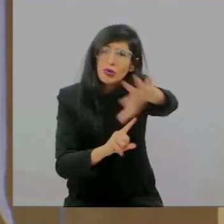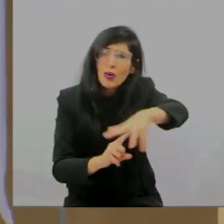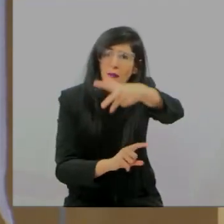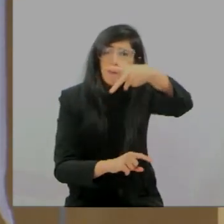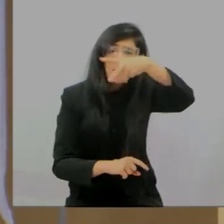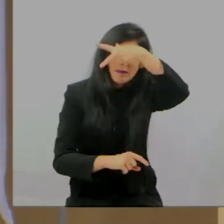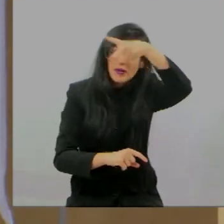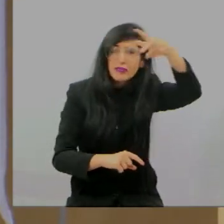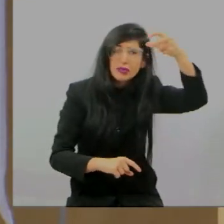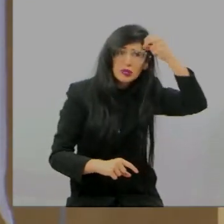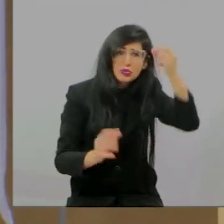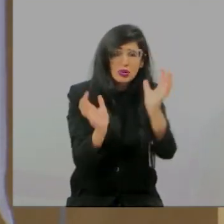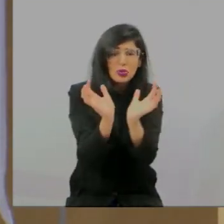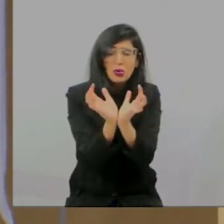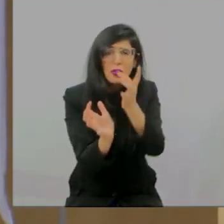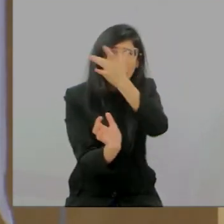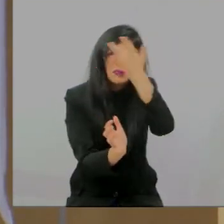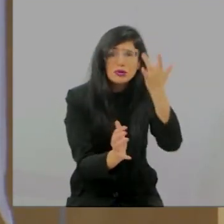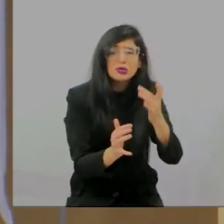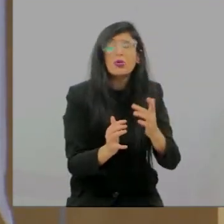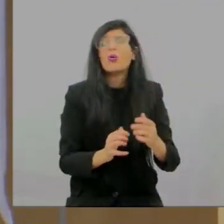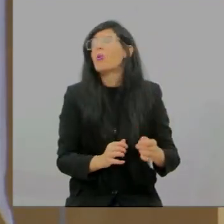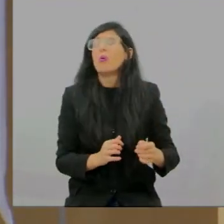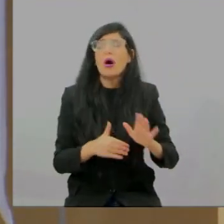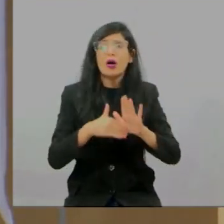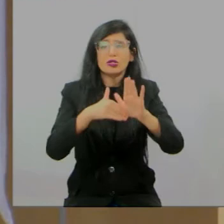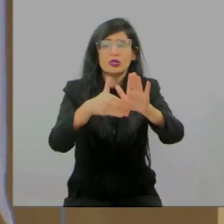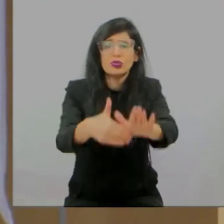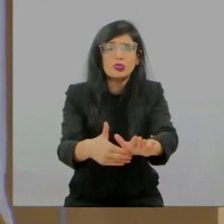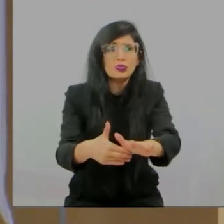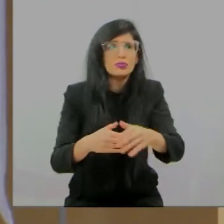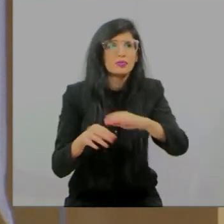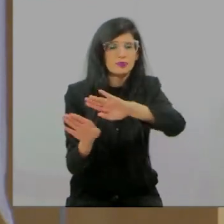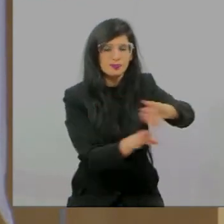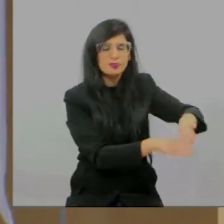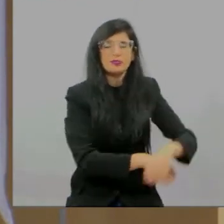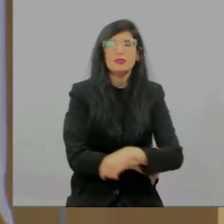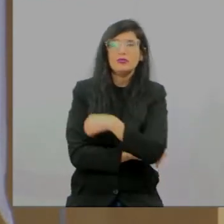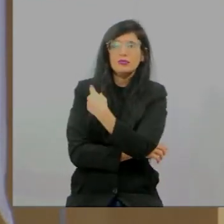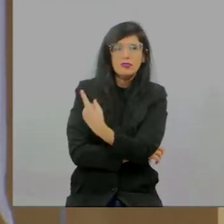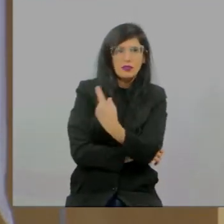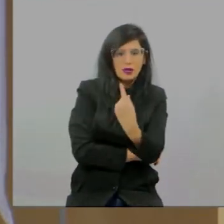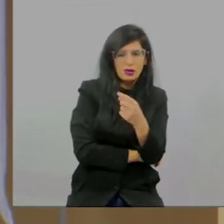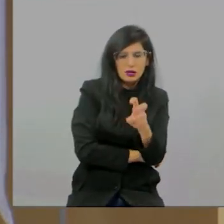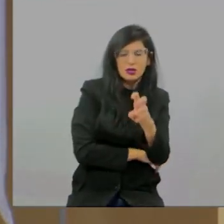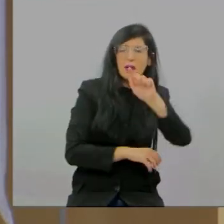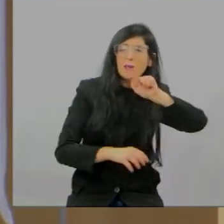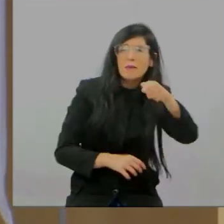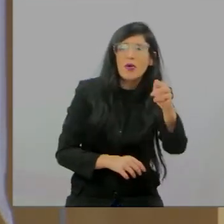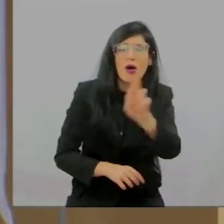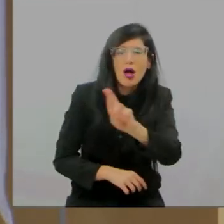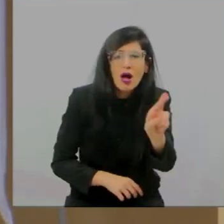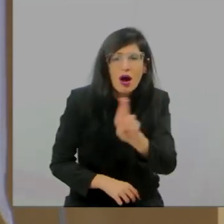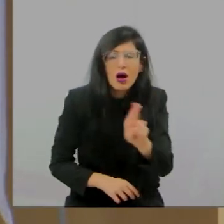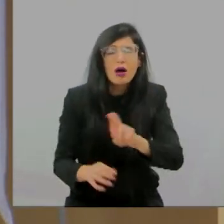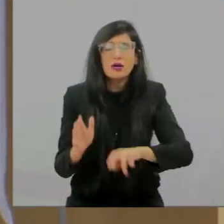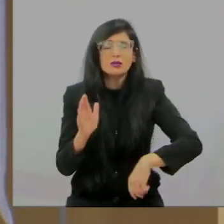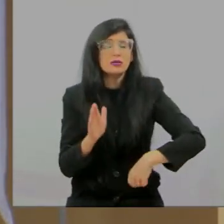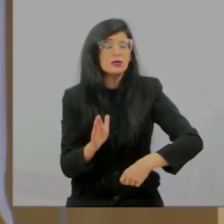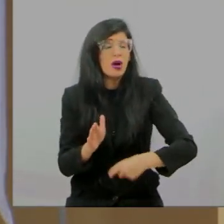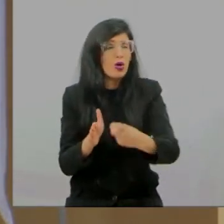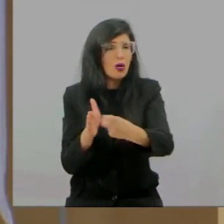assistência, eu também estou solicitando a informação dos R$115 mil que foi feito contrato para fazer